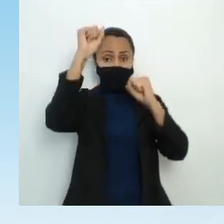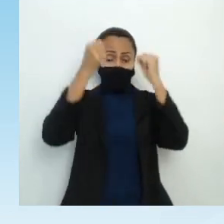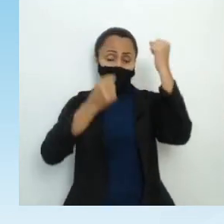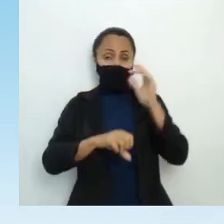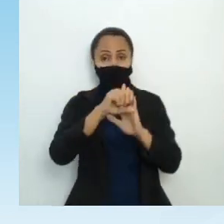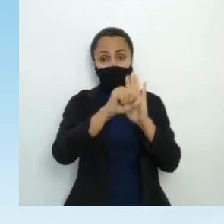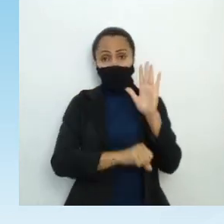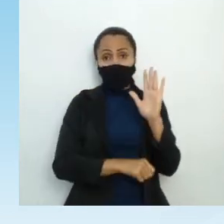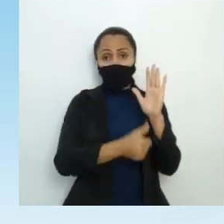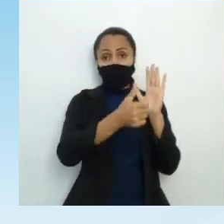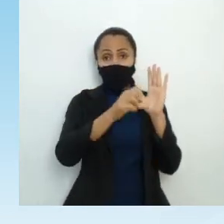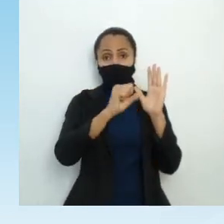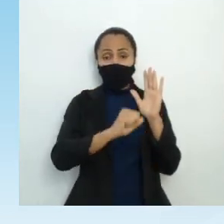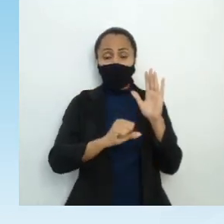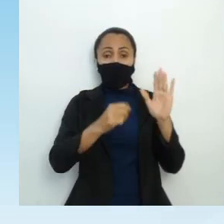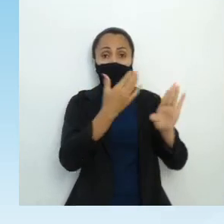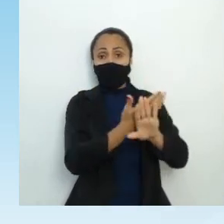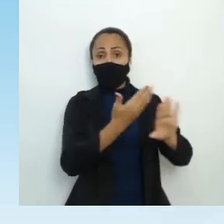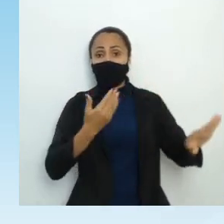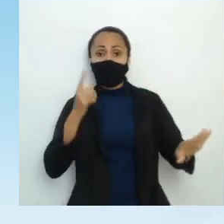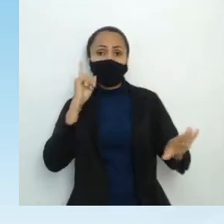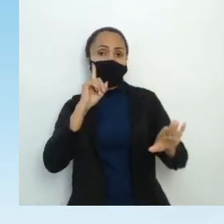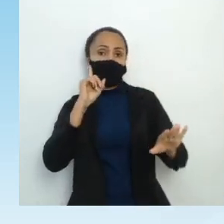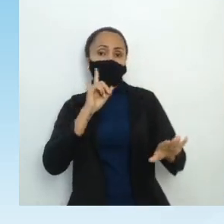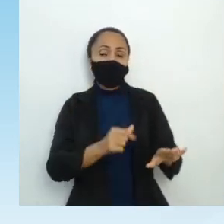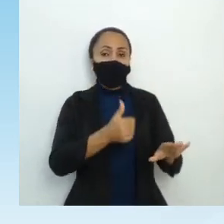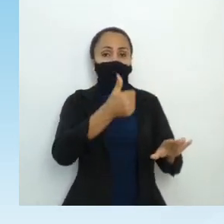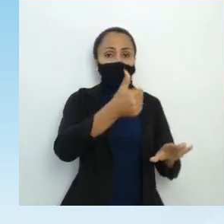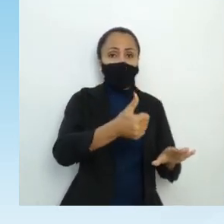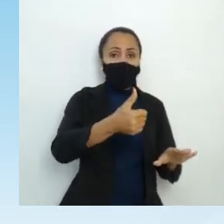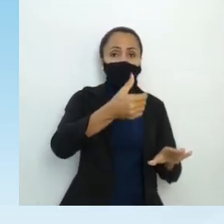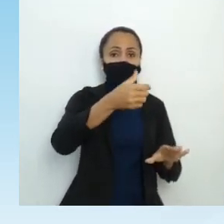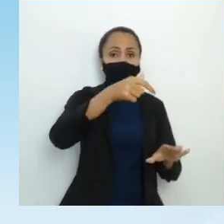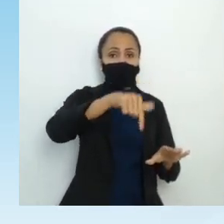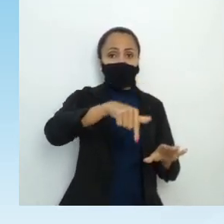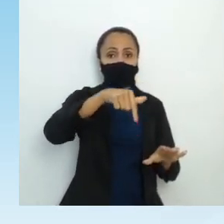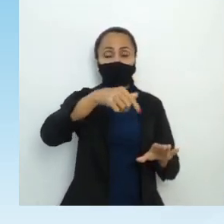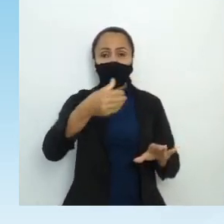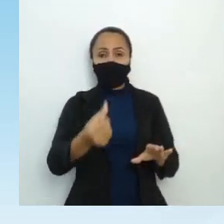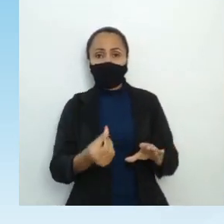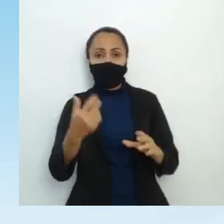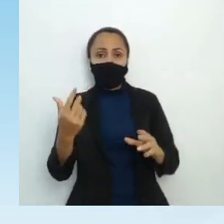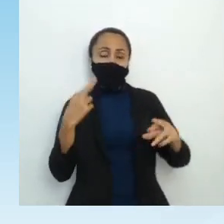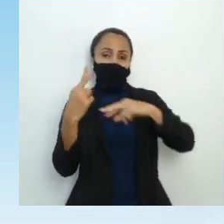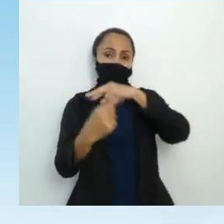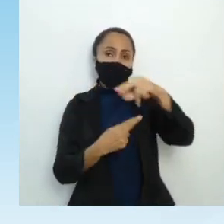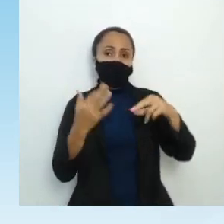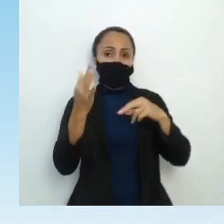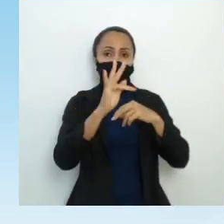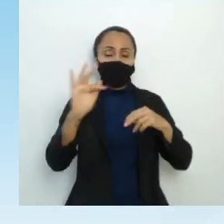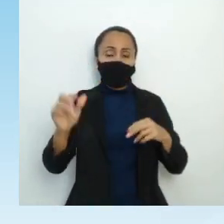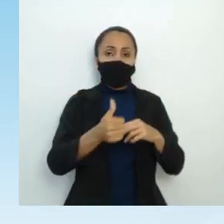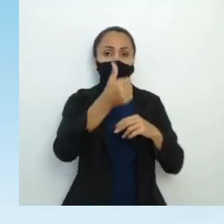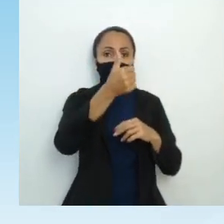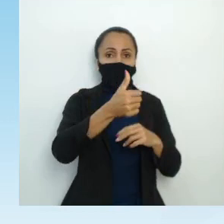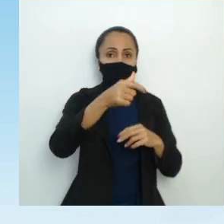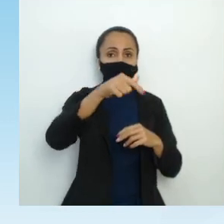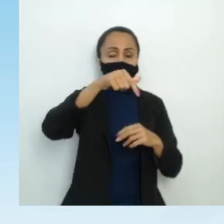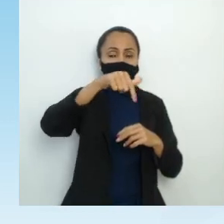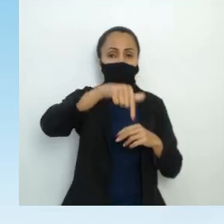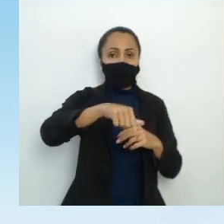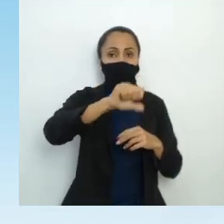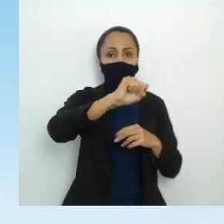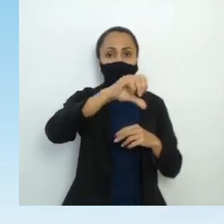a independência dos Estados Unidos de 1776, a Revolução Francesa de 1789, mas o ambiente, todas